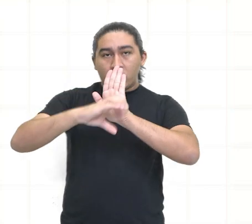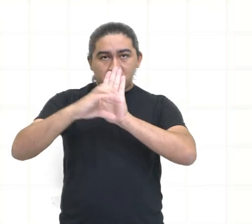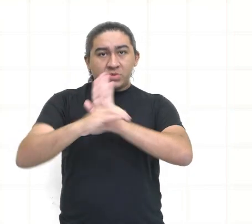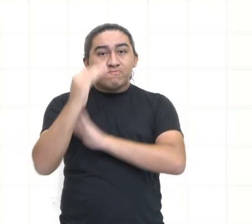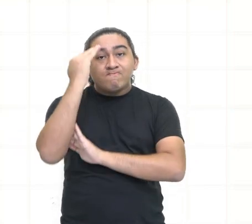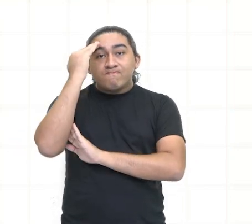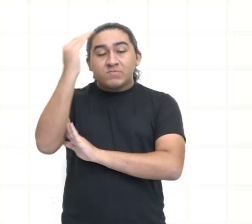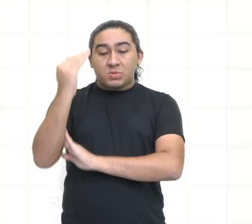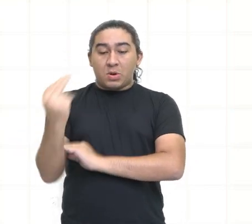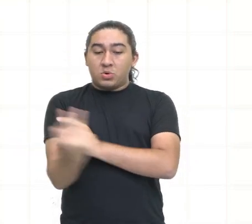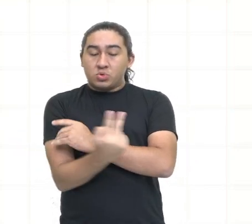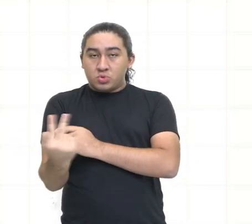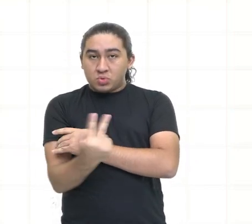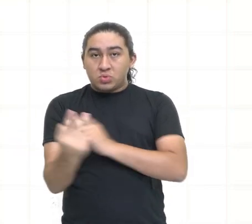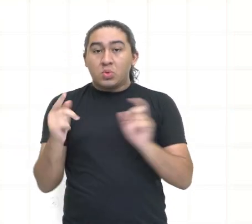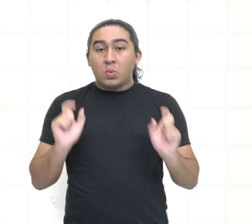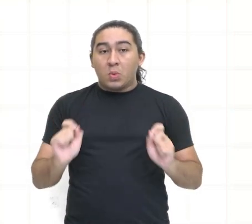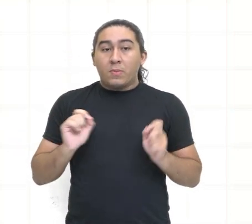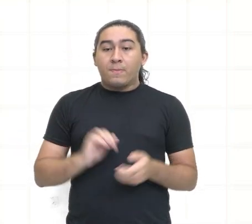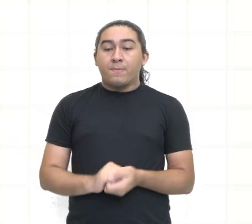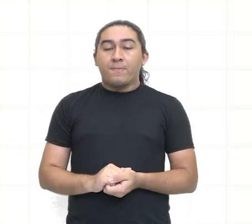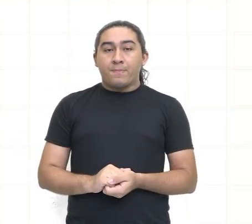ideias principais